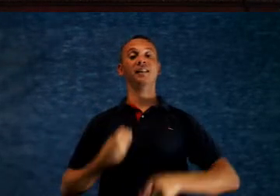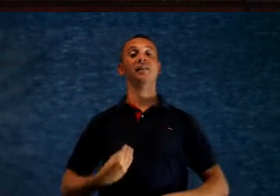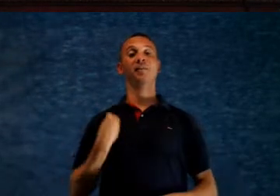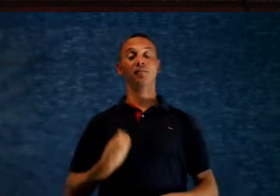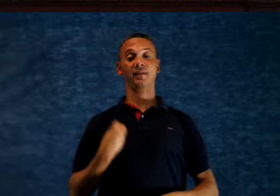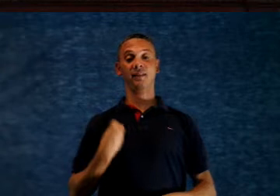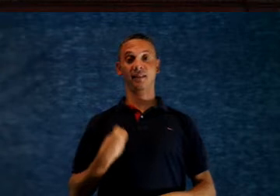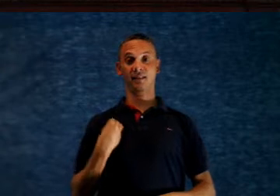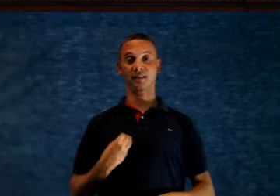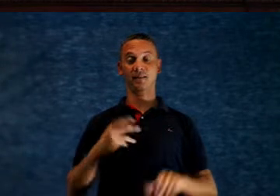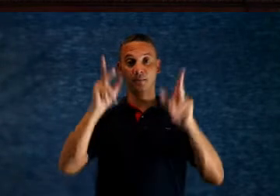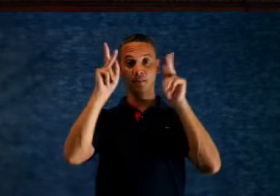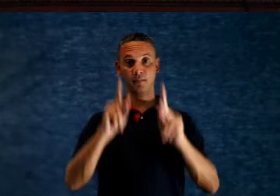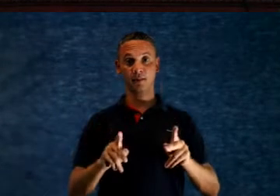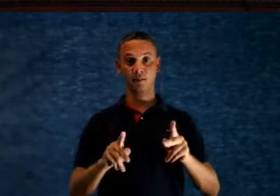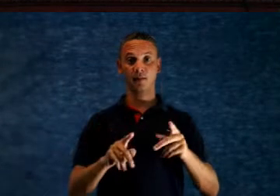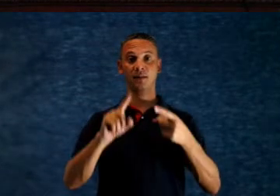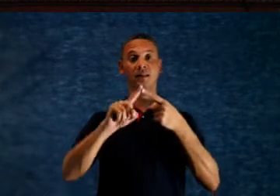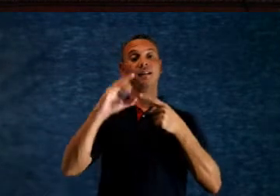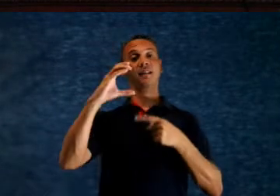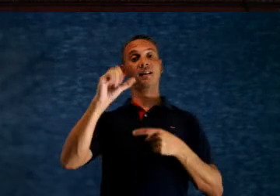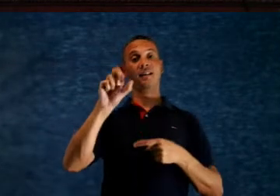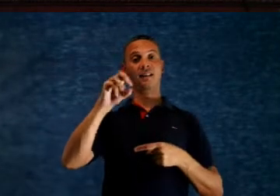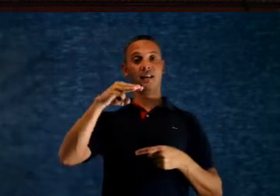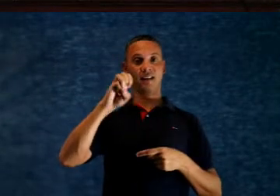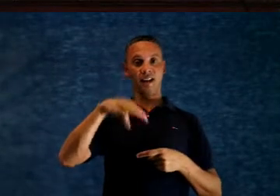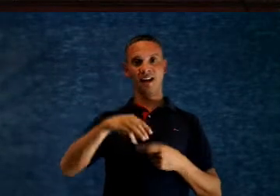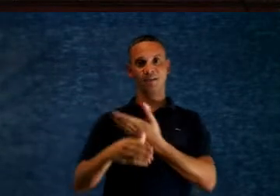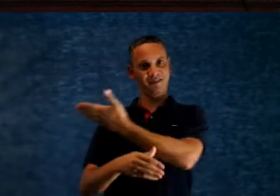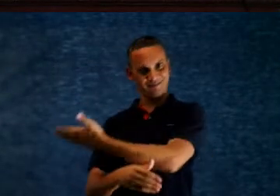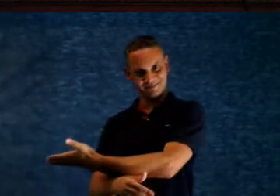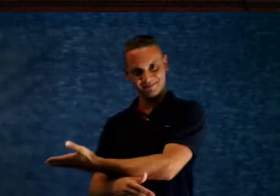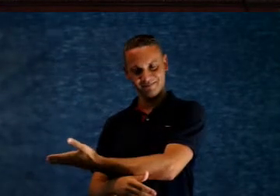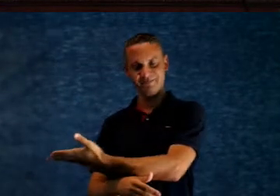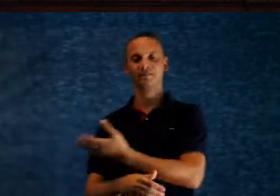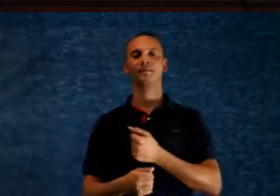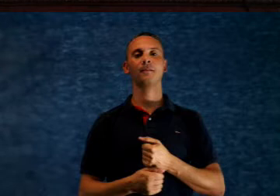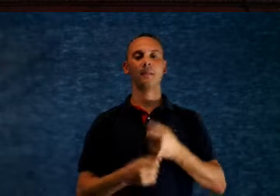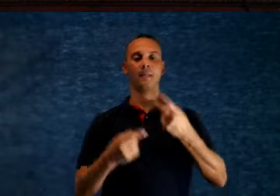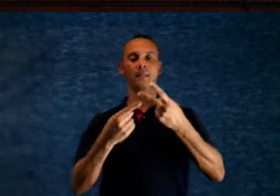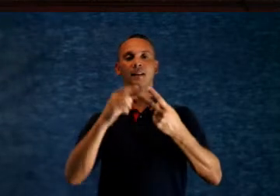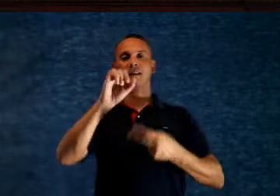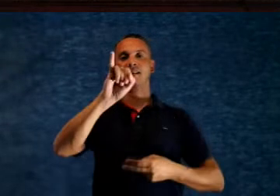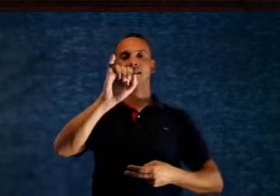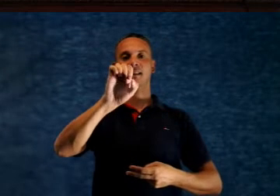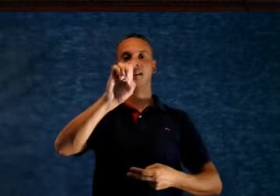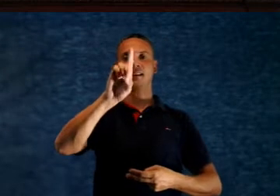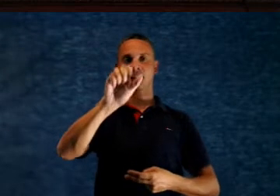dos acadêmicos Carmen Schneider Guimarães, autora desta bela obra, Ieda Prates